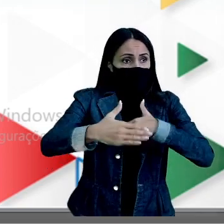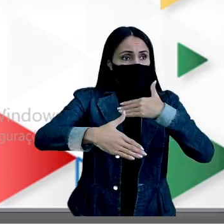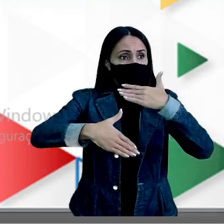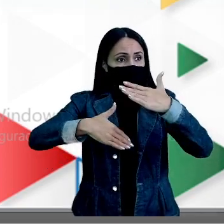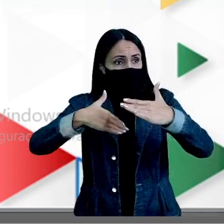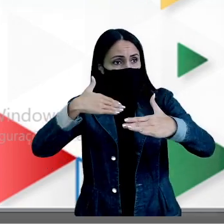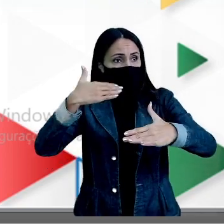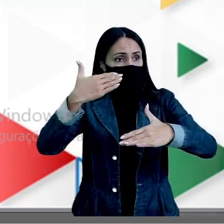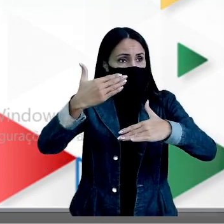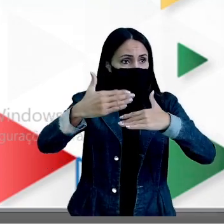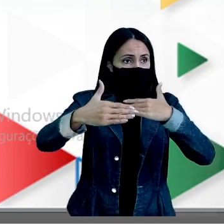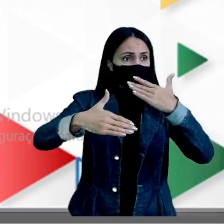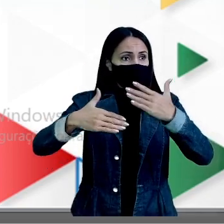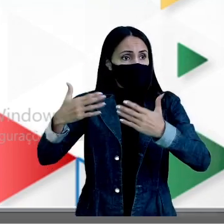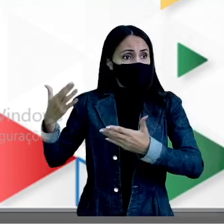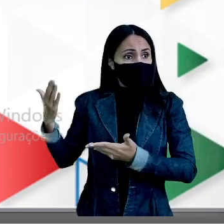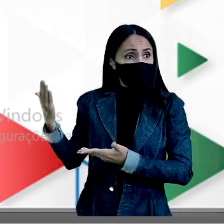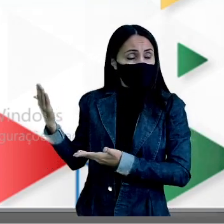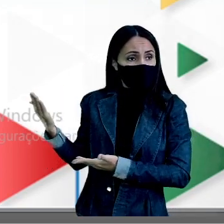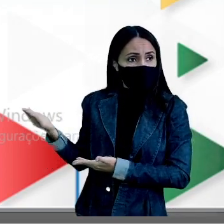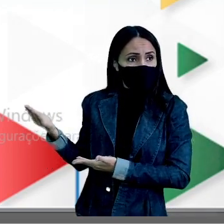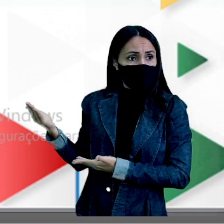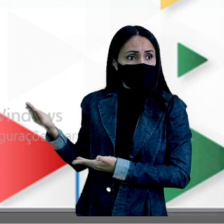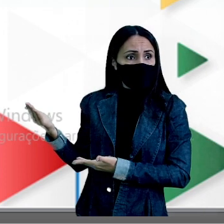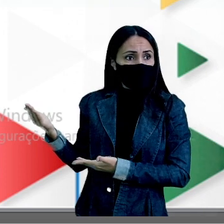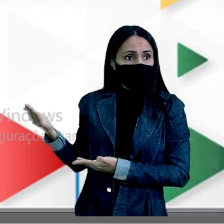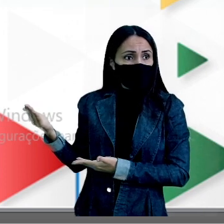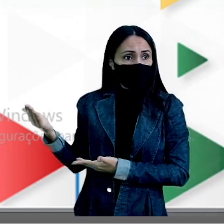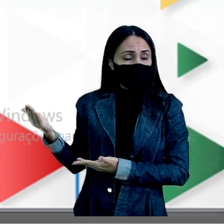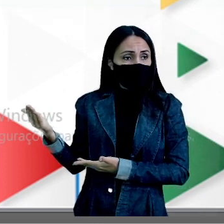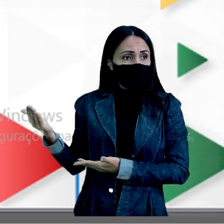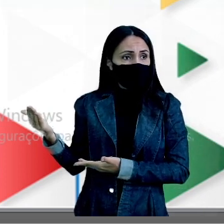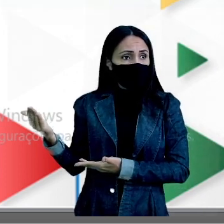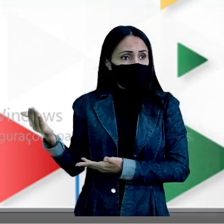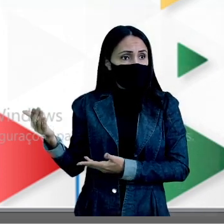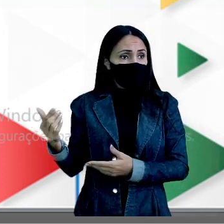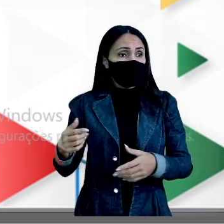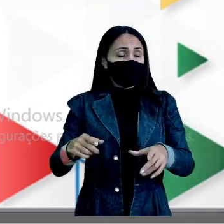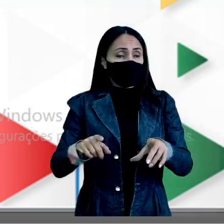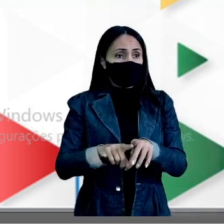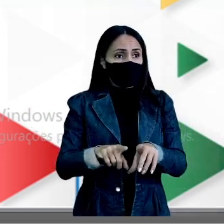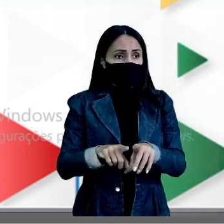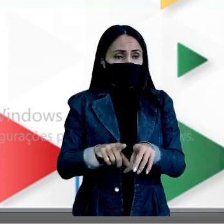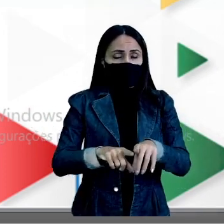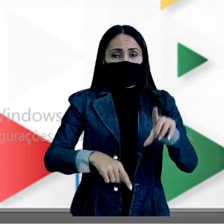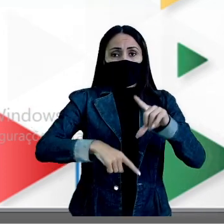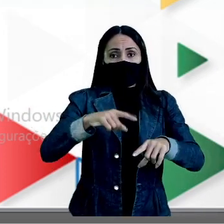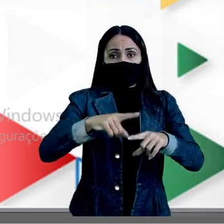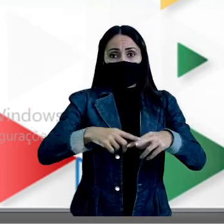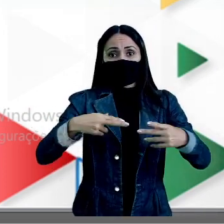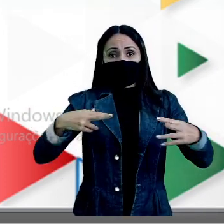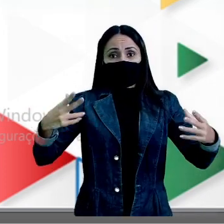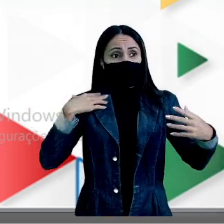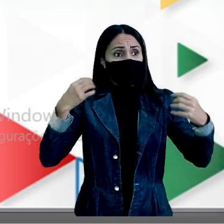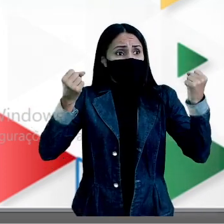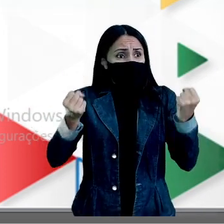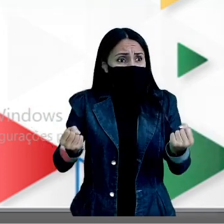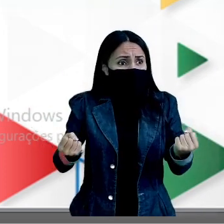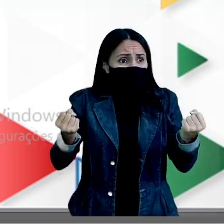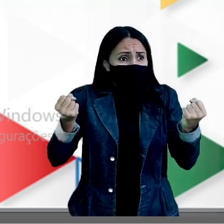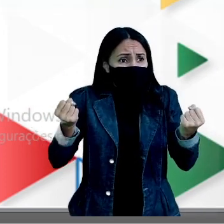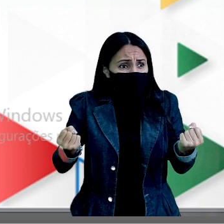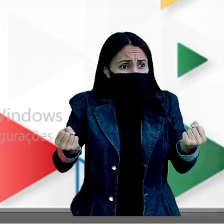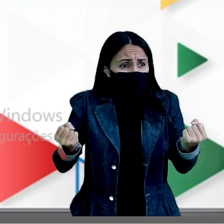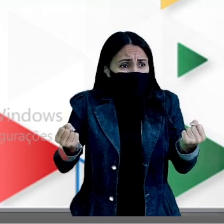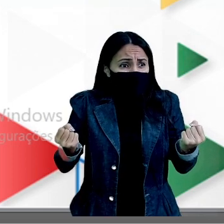continua ainda hoje. Inclusive, professor, ficou mais leve, né? Porque foram mudados os materiais e tal, porque era muito pesado, chegava a